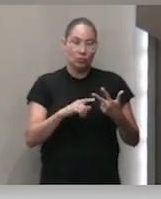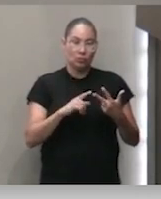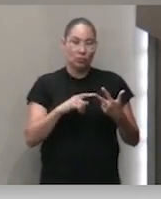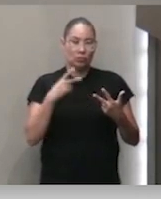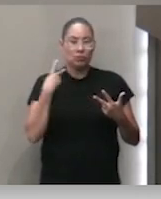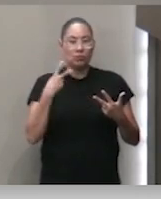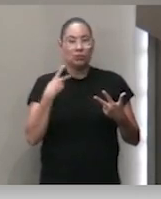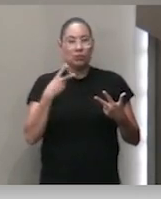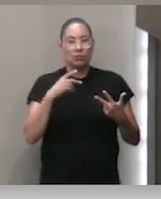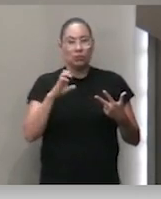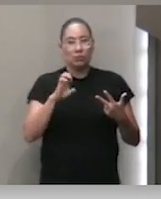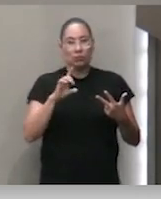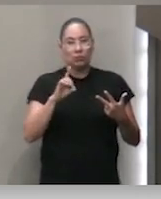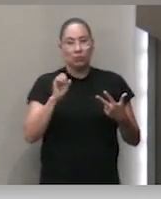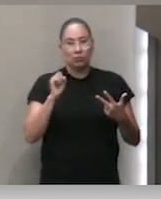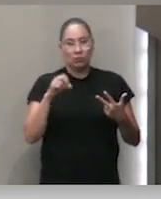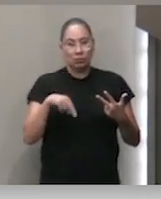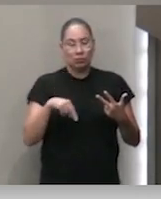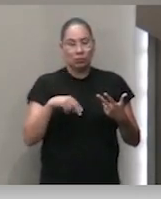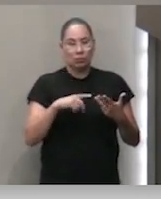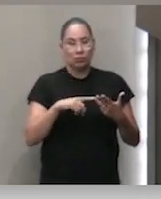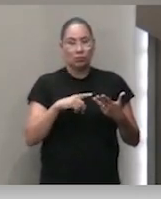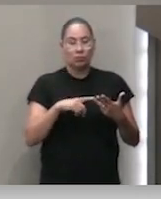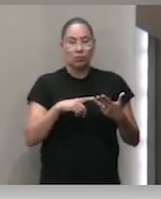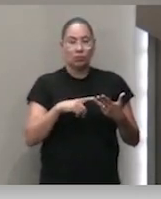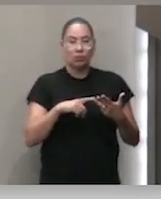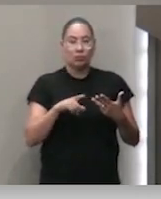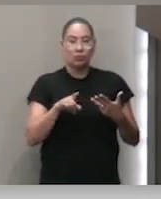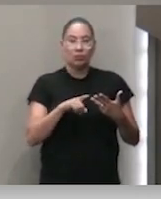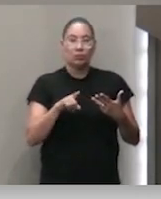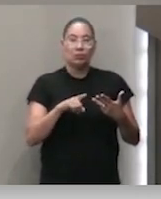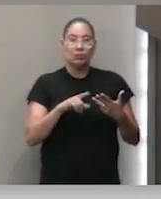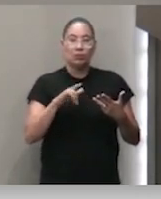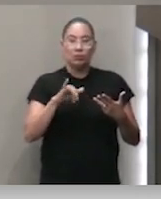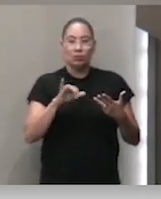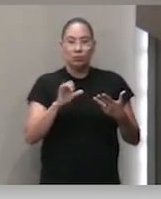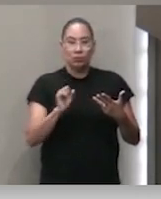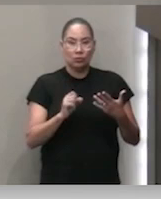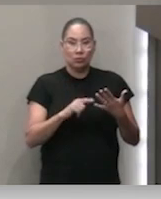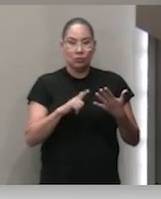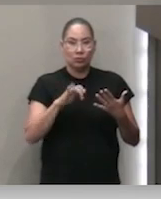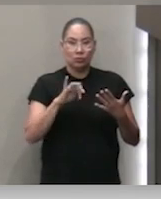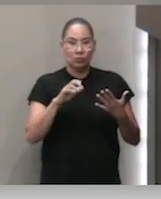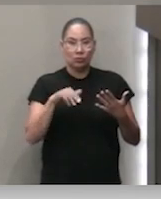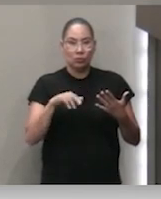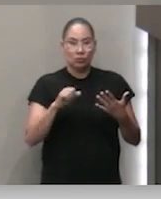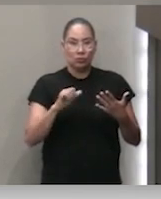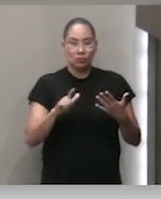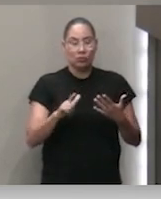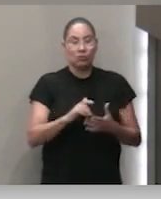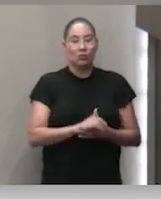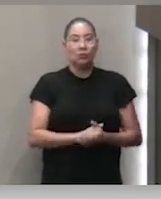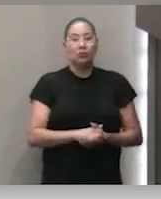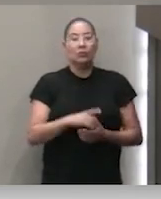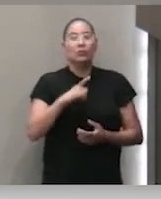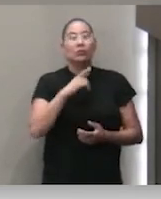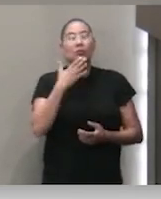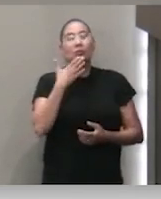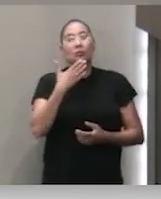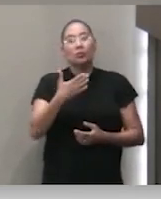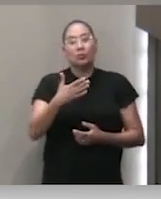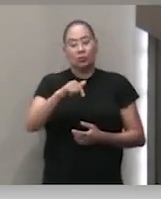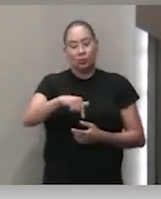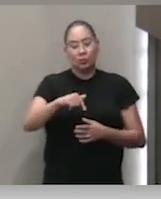vereador Edson, e também representados os vereadores Luizinho e Gilmar Fuga, né? Temos uma demanda